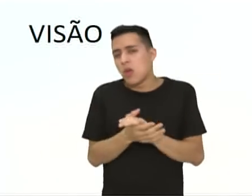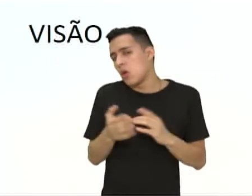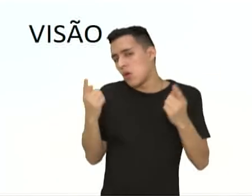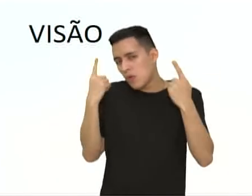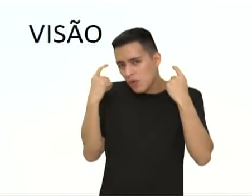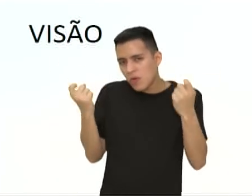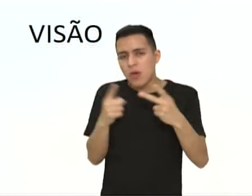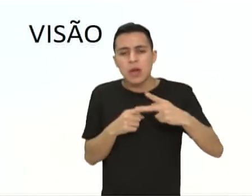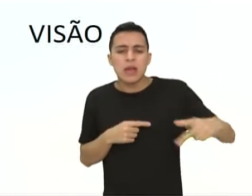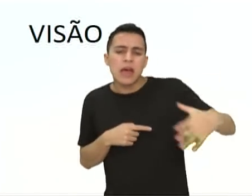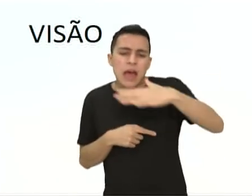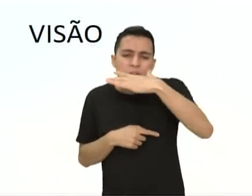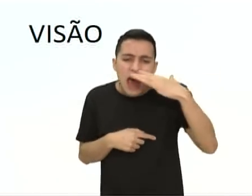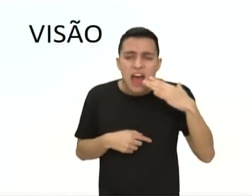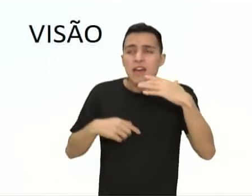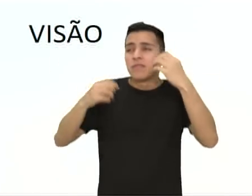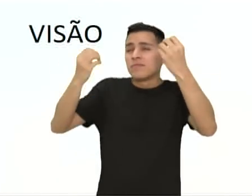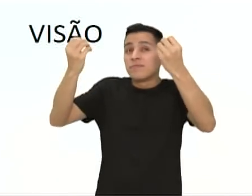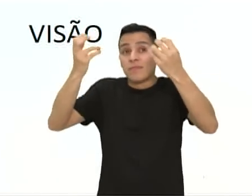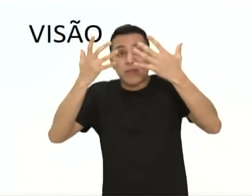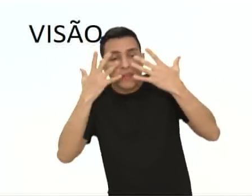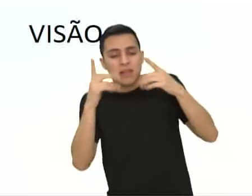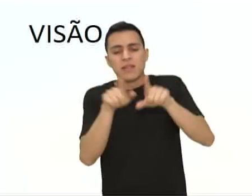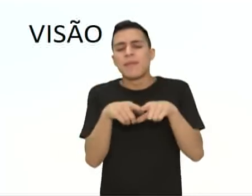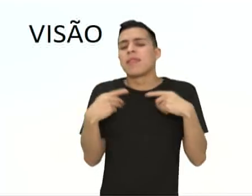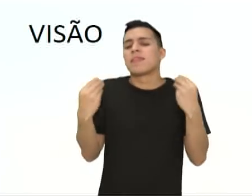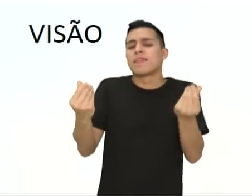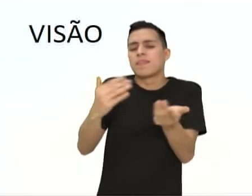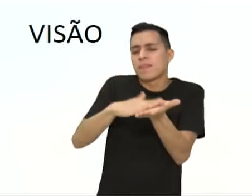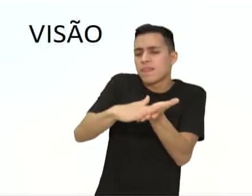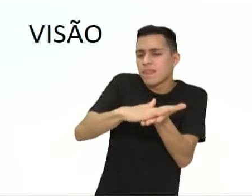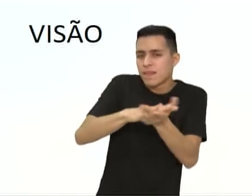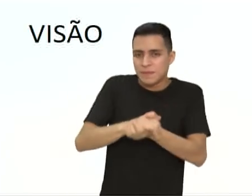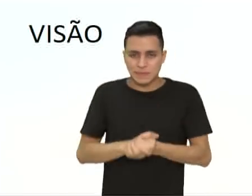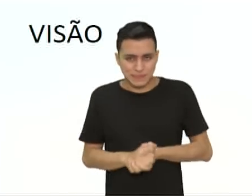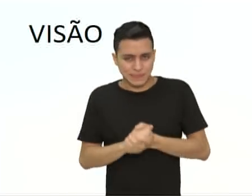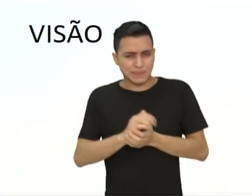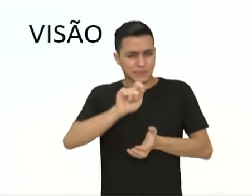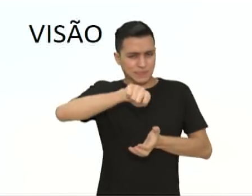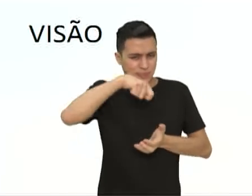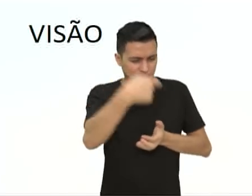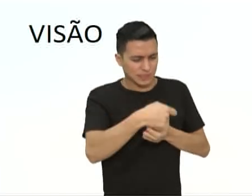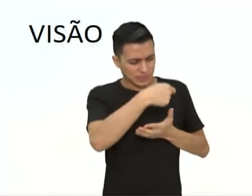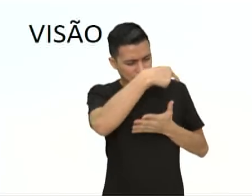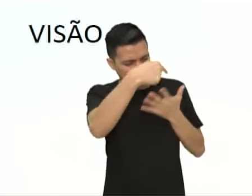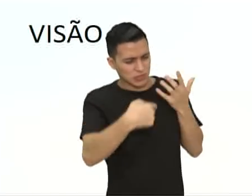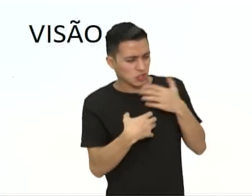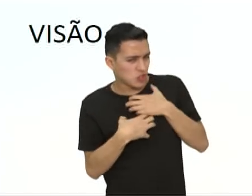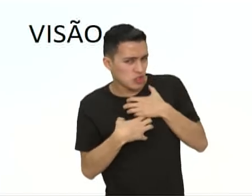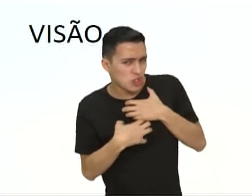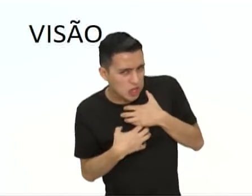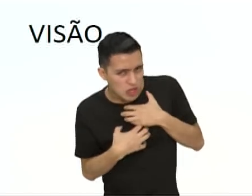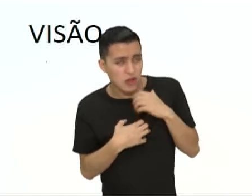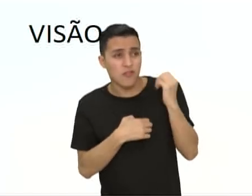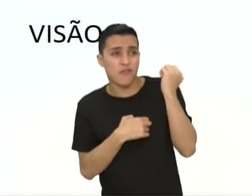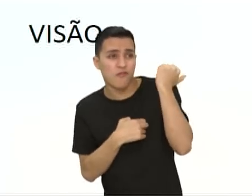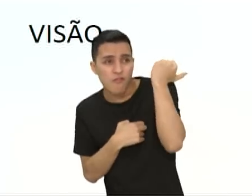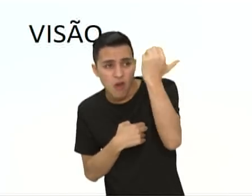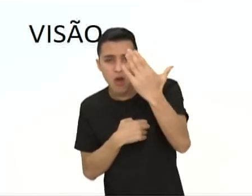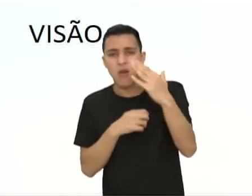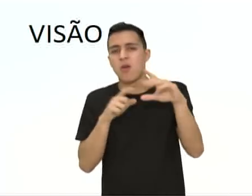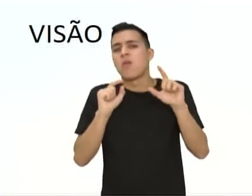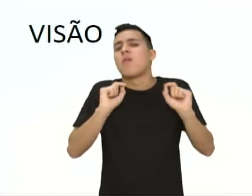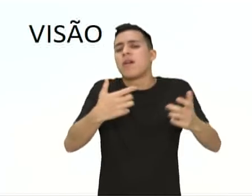Sons, aroma, luminosidade e textura. Então, quando eu falo desses sentidos externos,